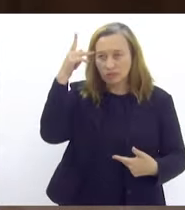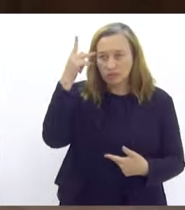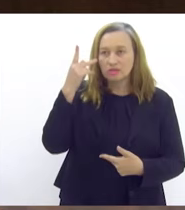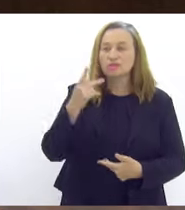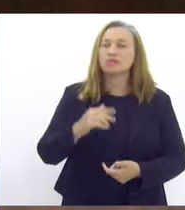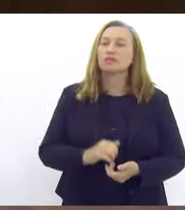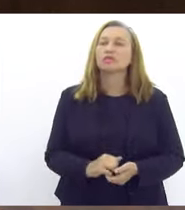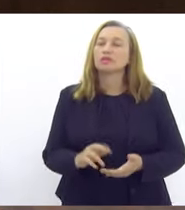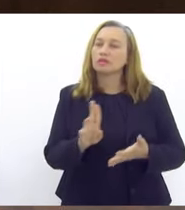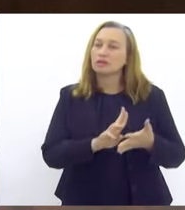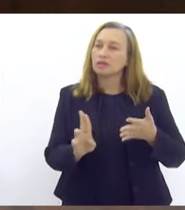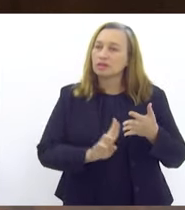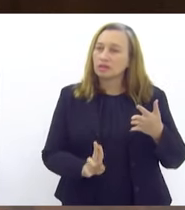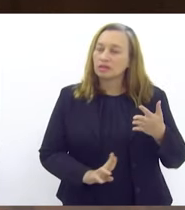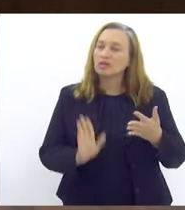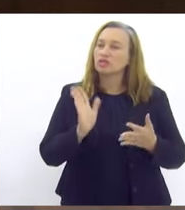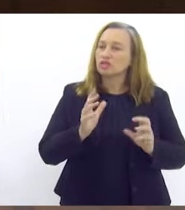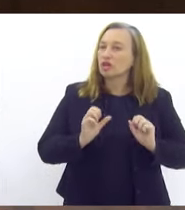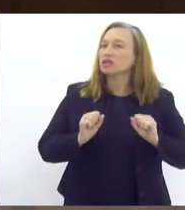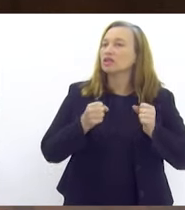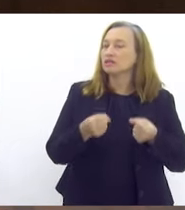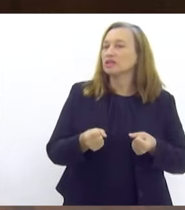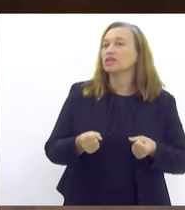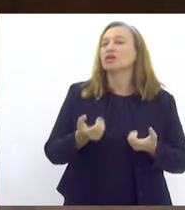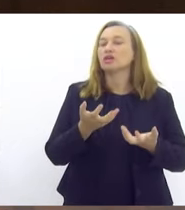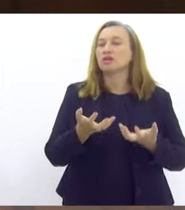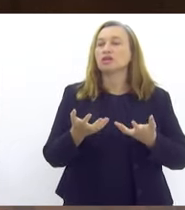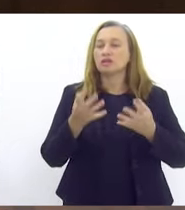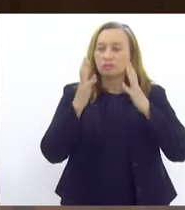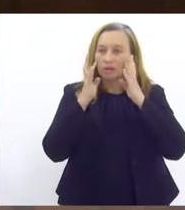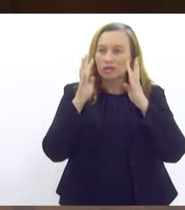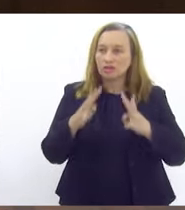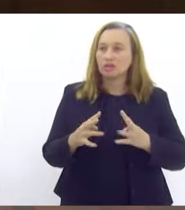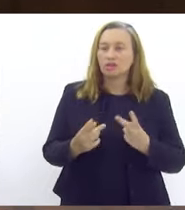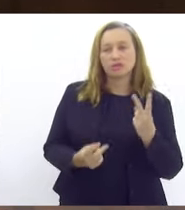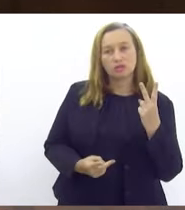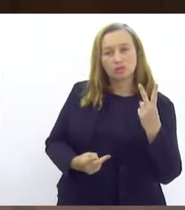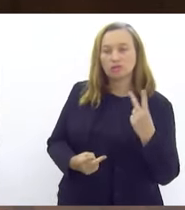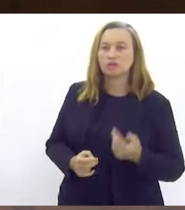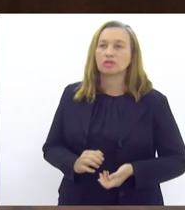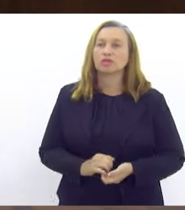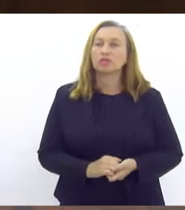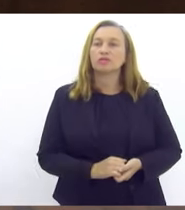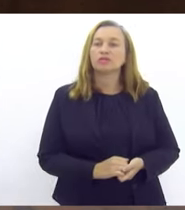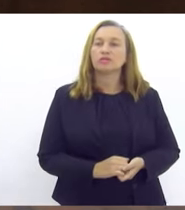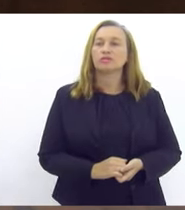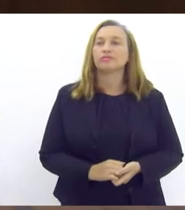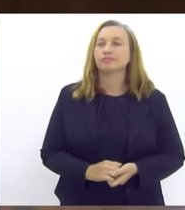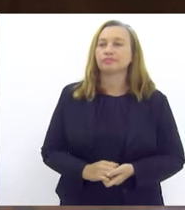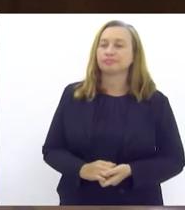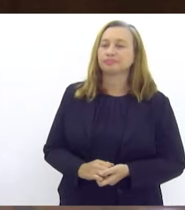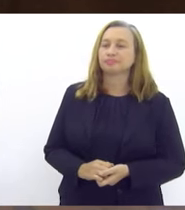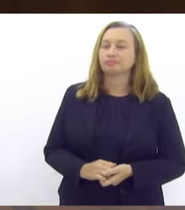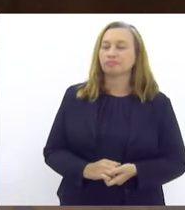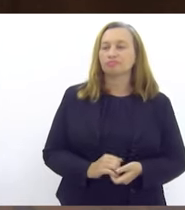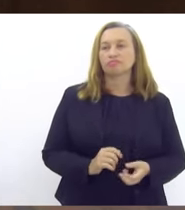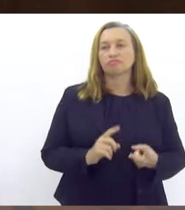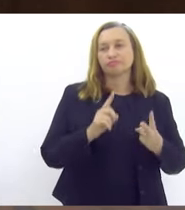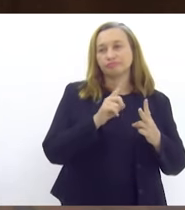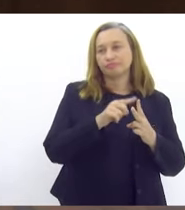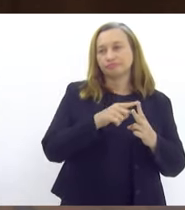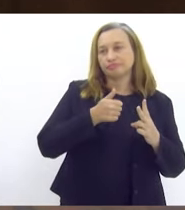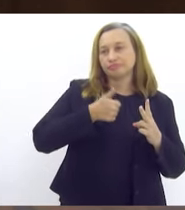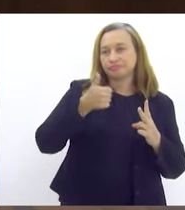na lista, nós já defendemos. Eu queria chamar a atenção de dois, especialmente. Um é